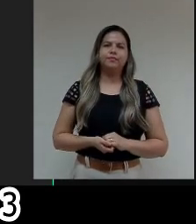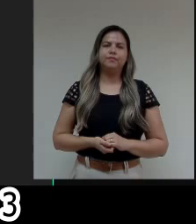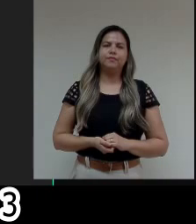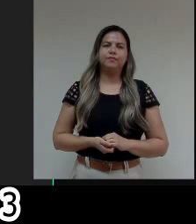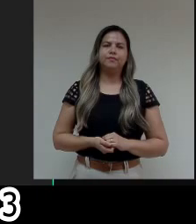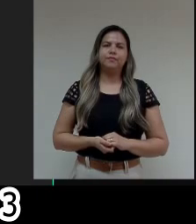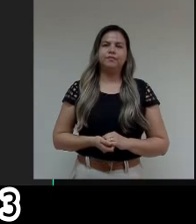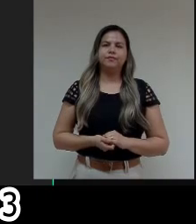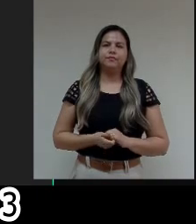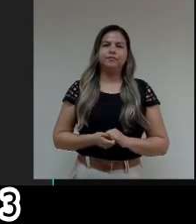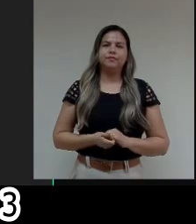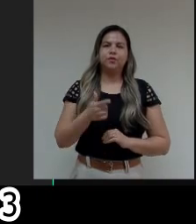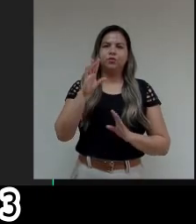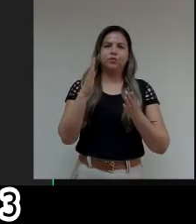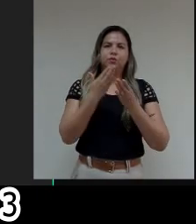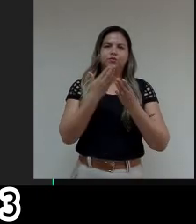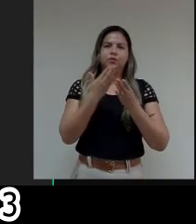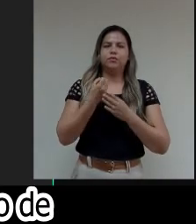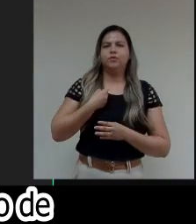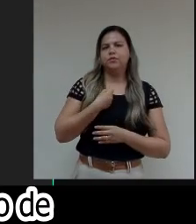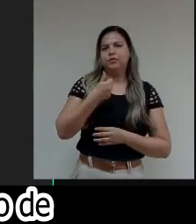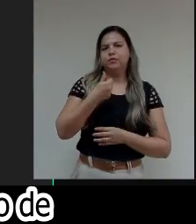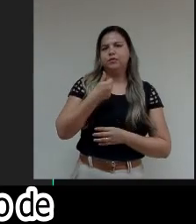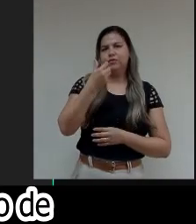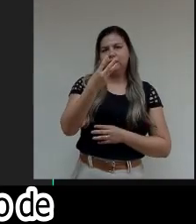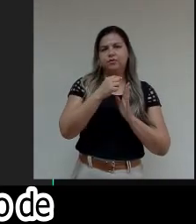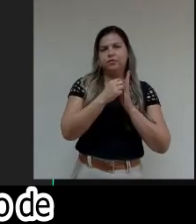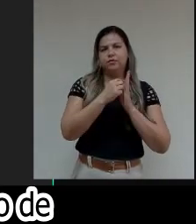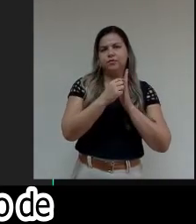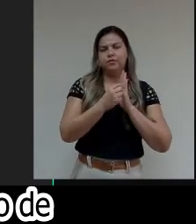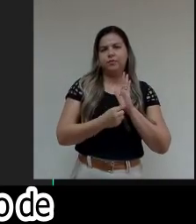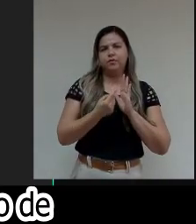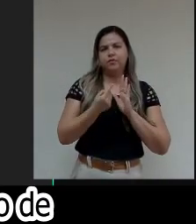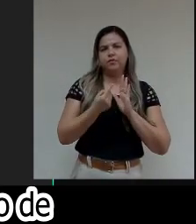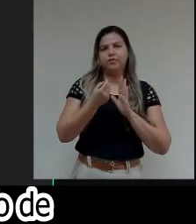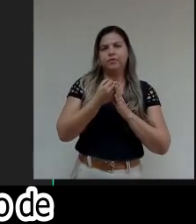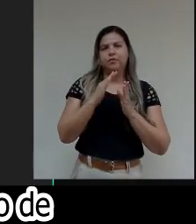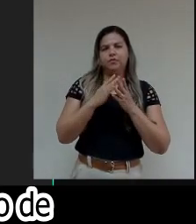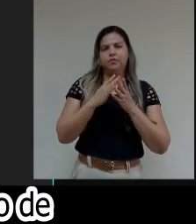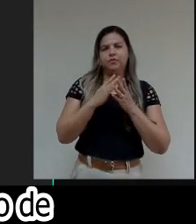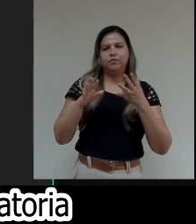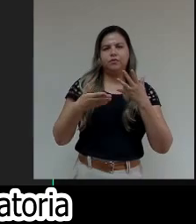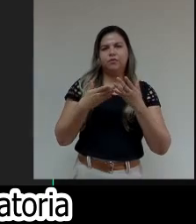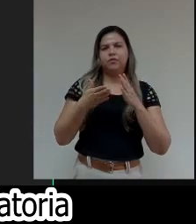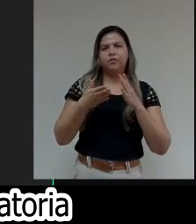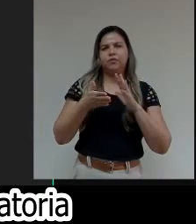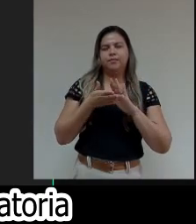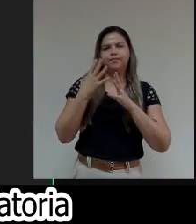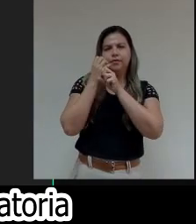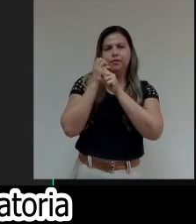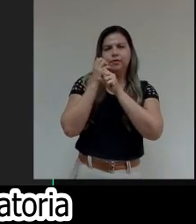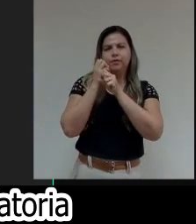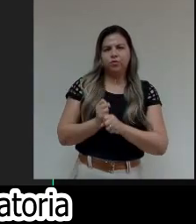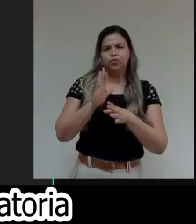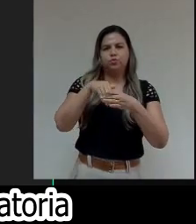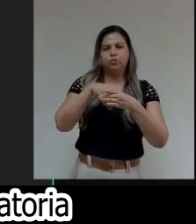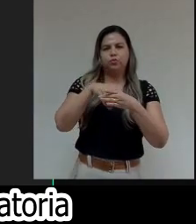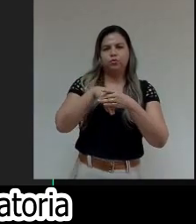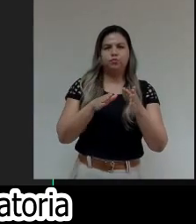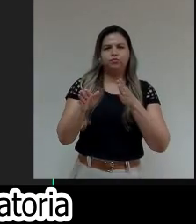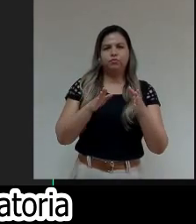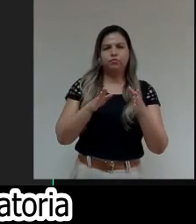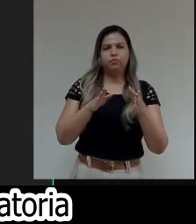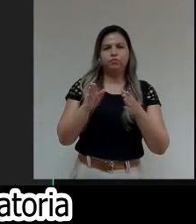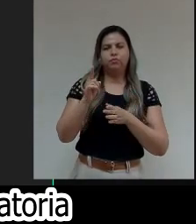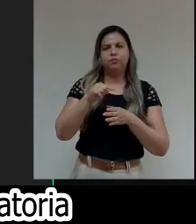Há um outro processo, também o número 3 da pauta, embargo de declaração na prestação de contas eleitorais, número